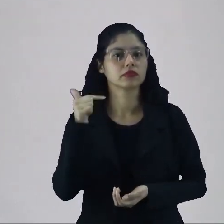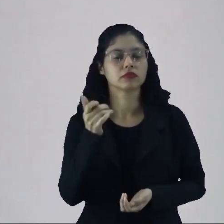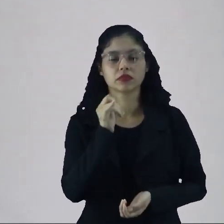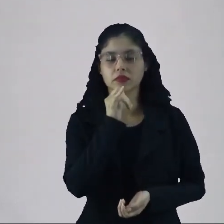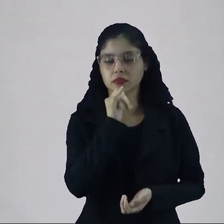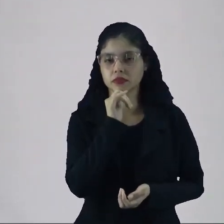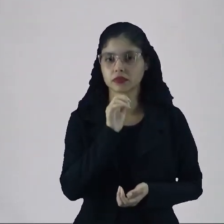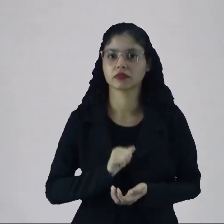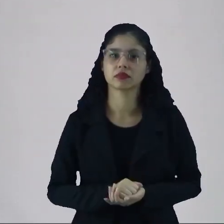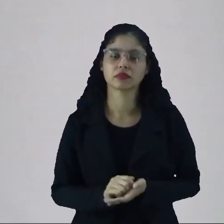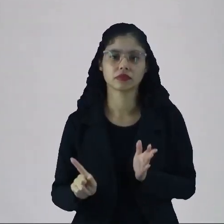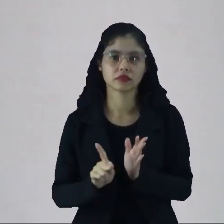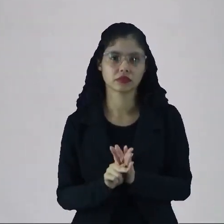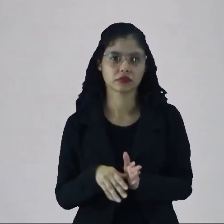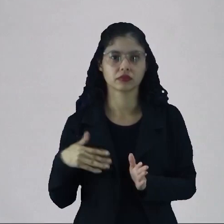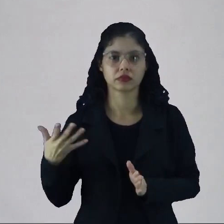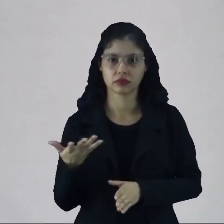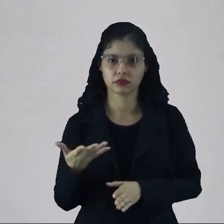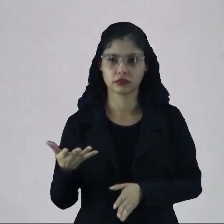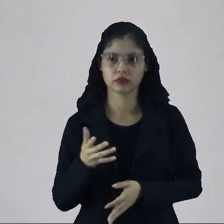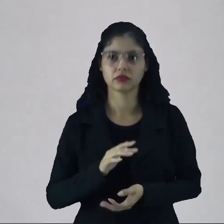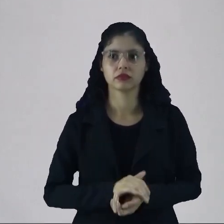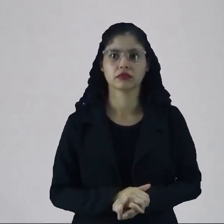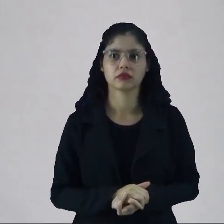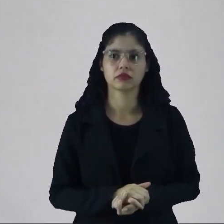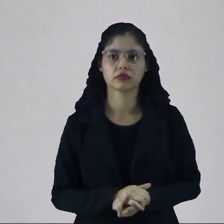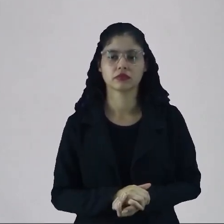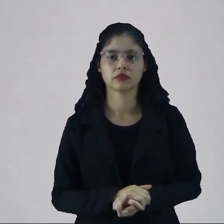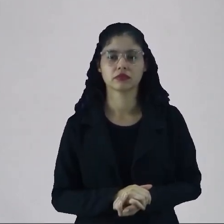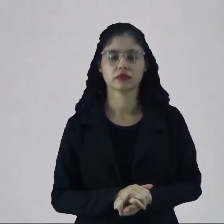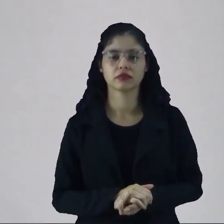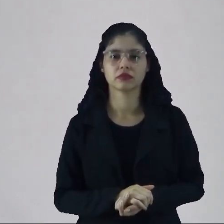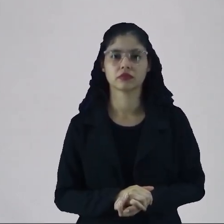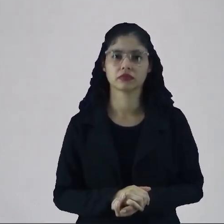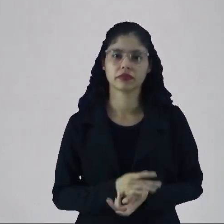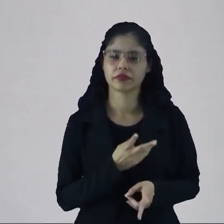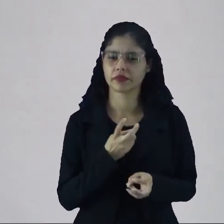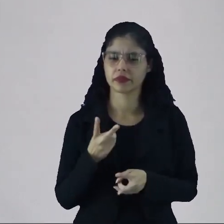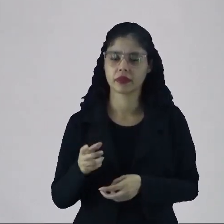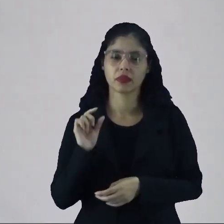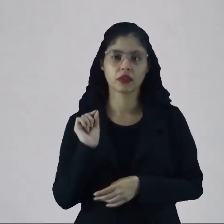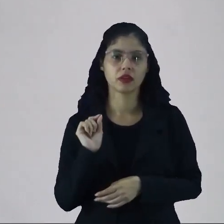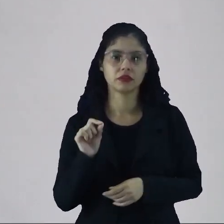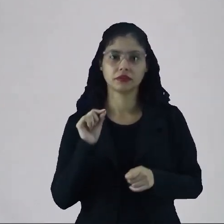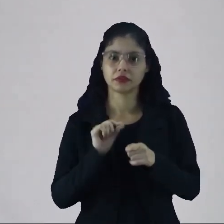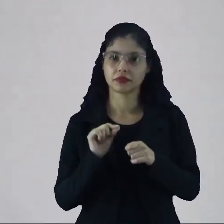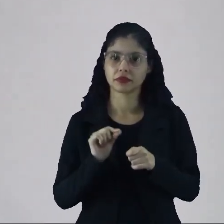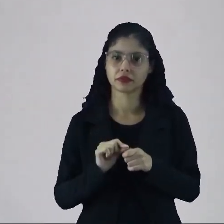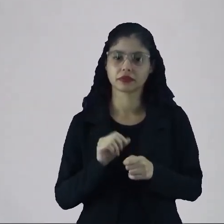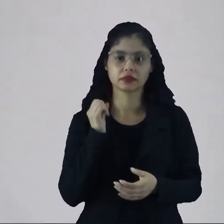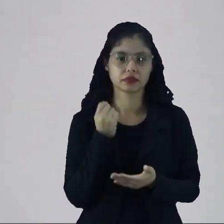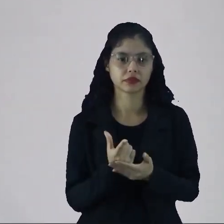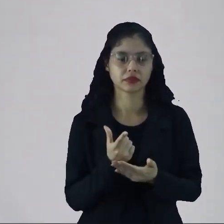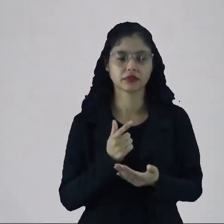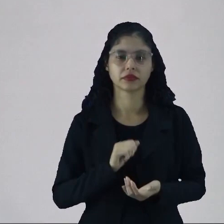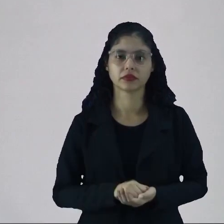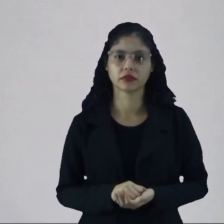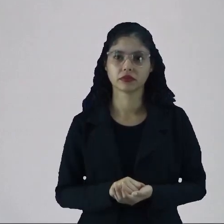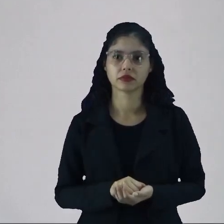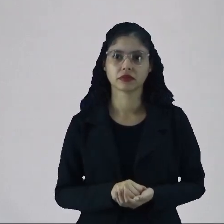exemplo clássico e básico. Vamos supor que você faça uma compra.